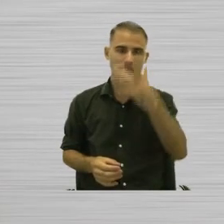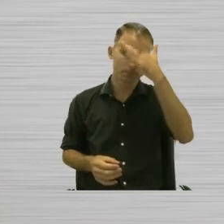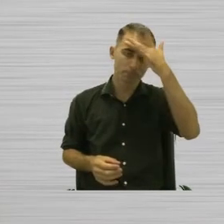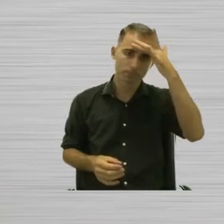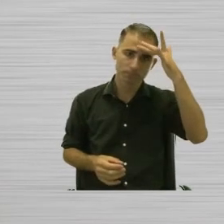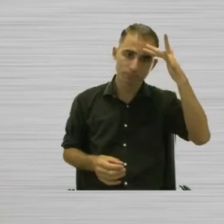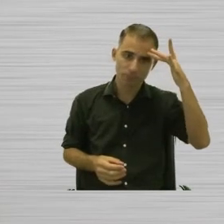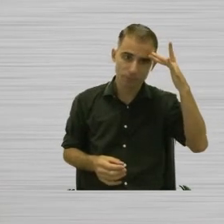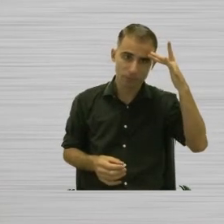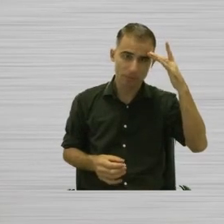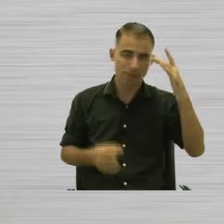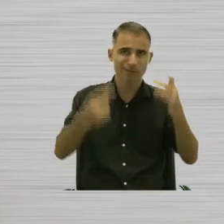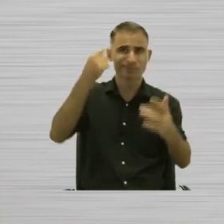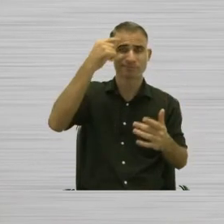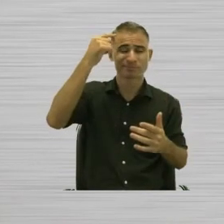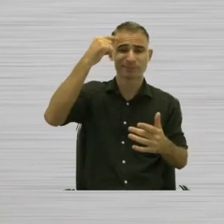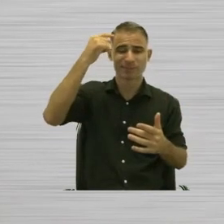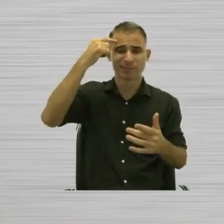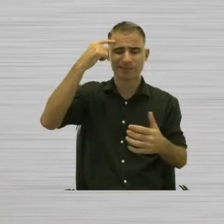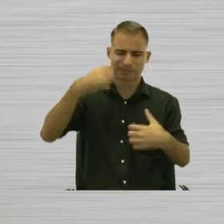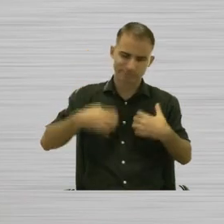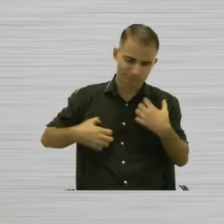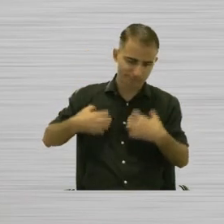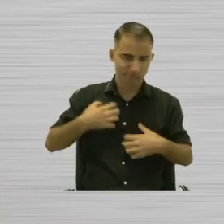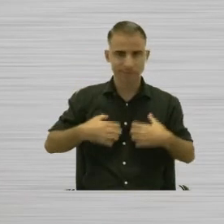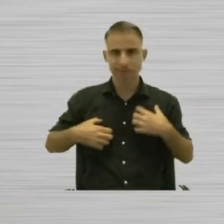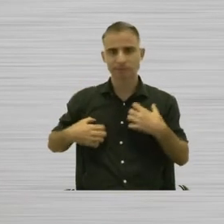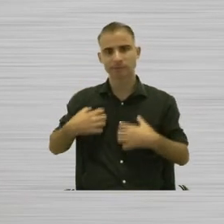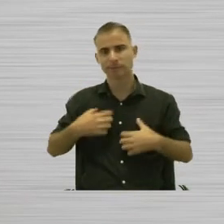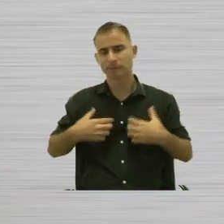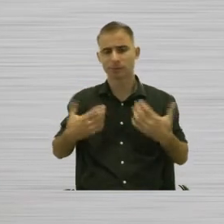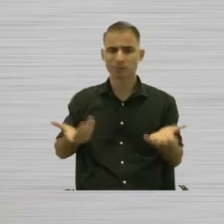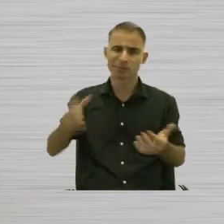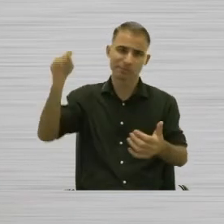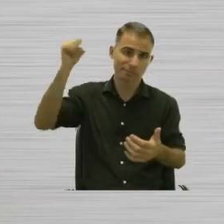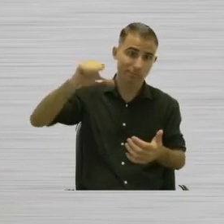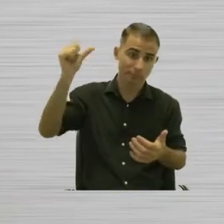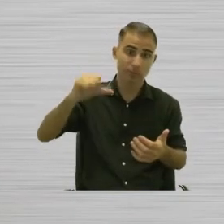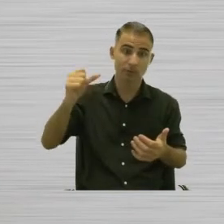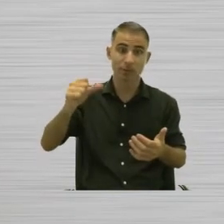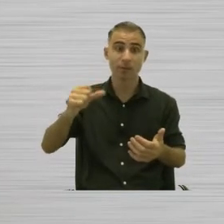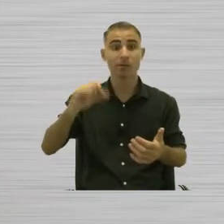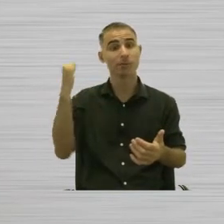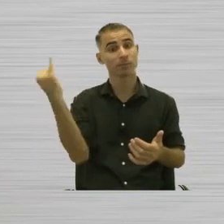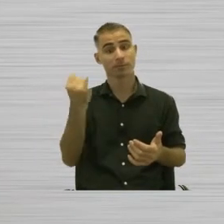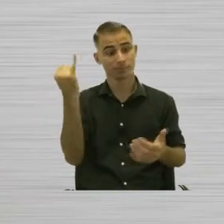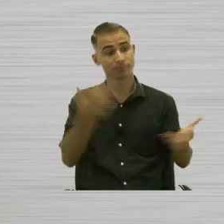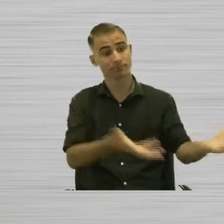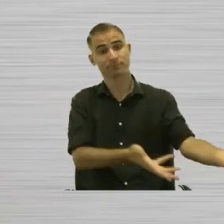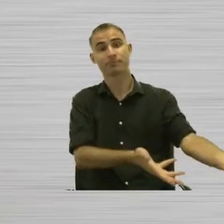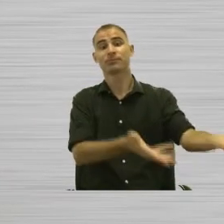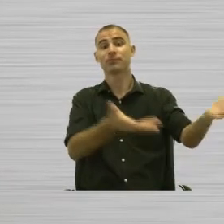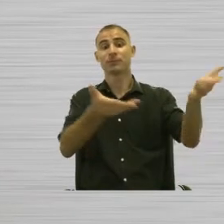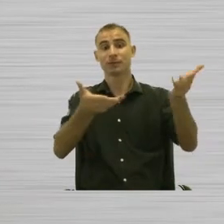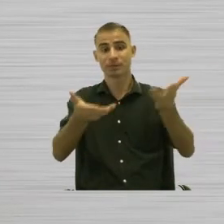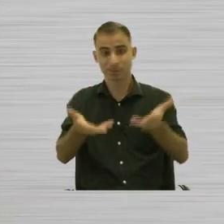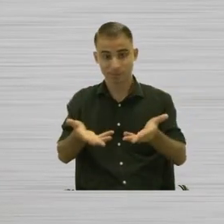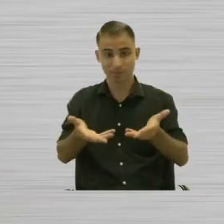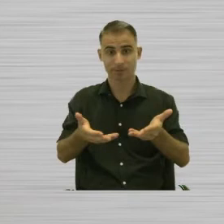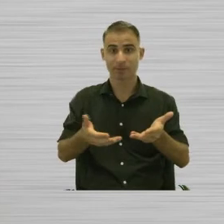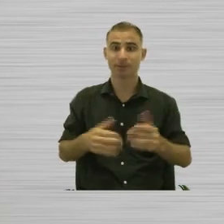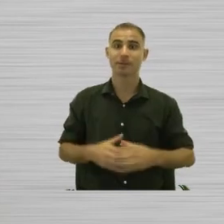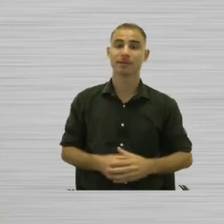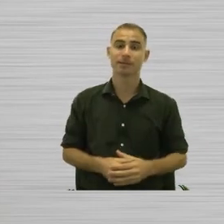mental, ele está integrando se socializando junto com toda a rede.